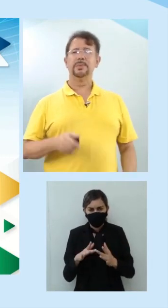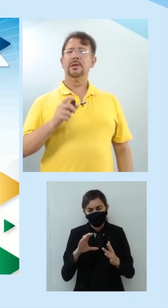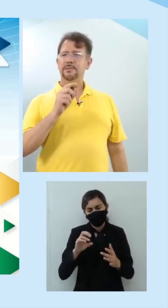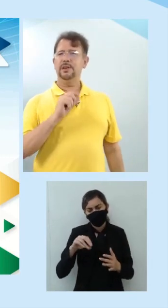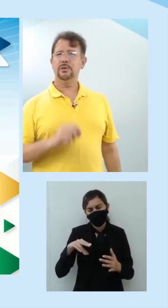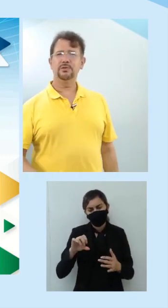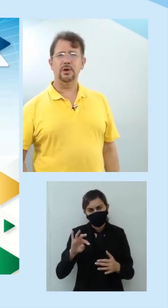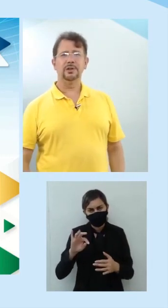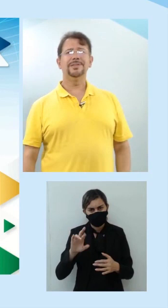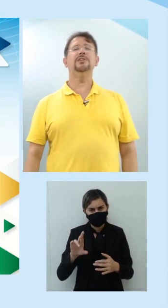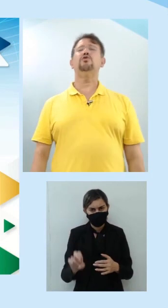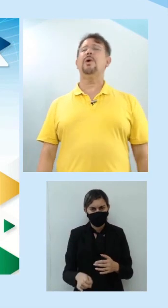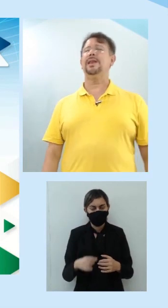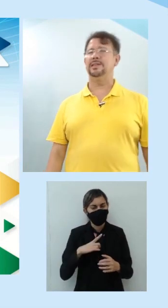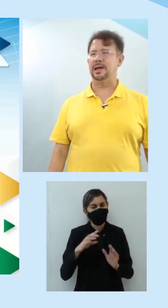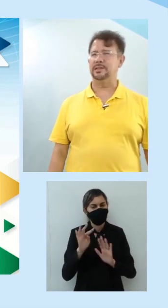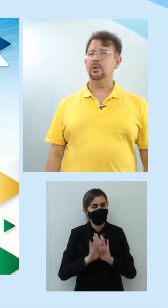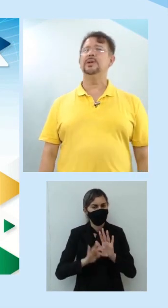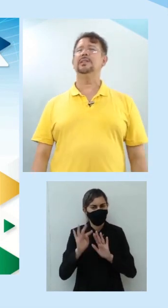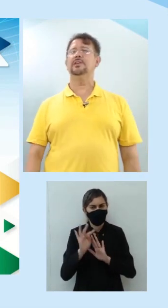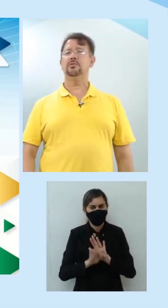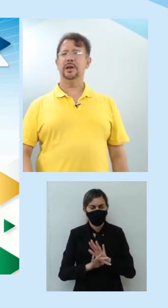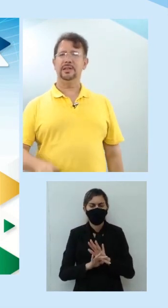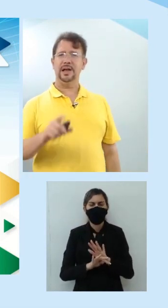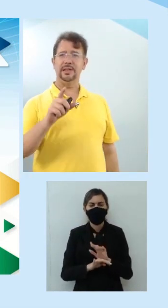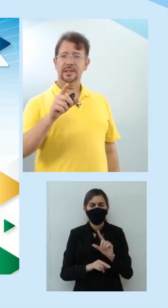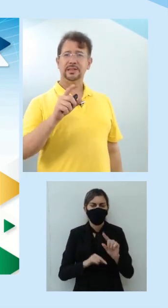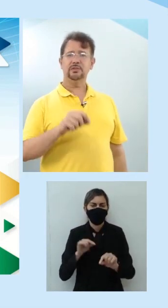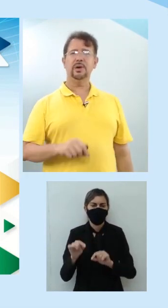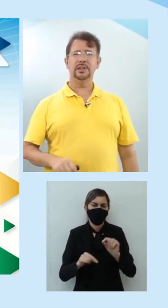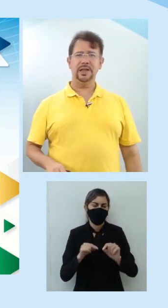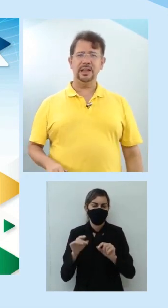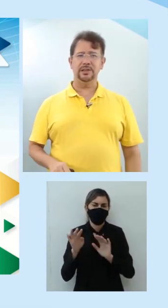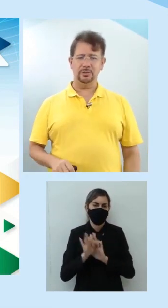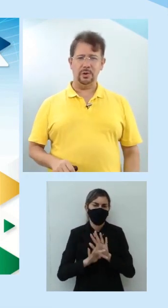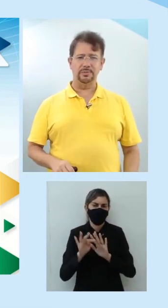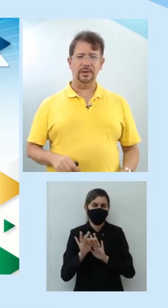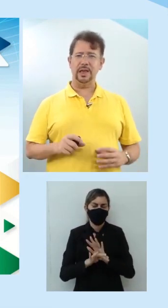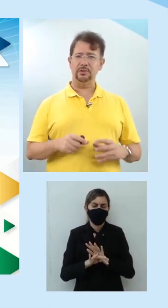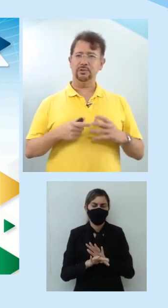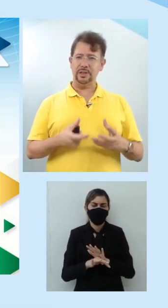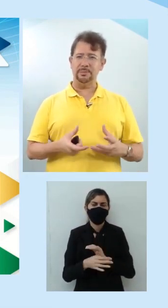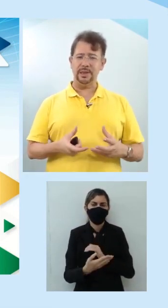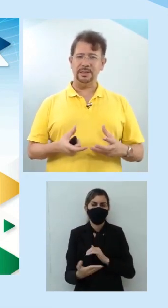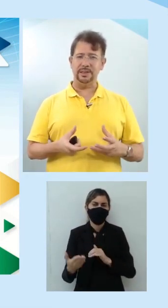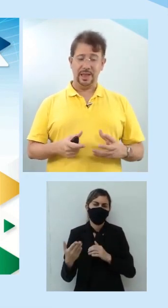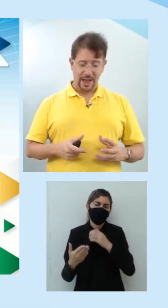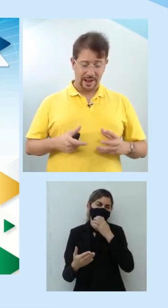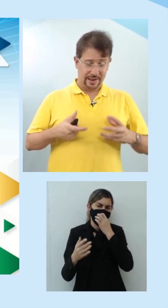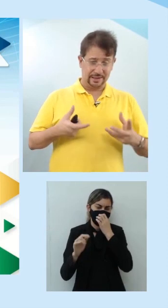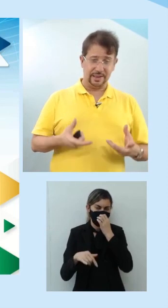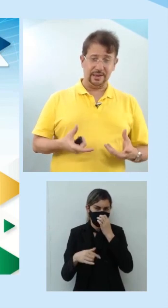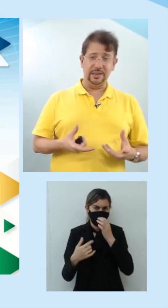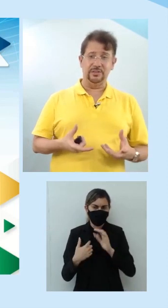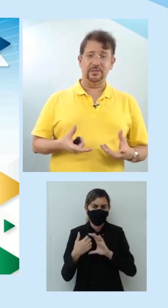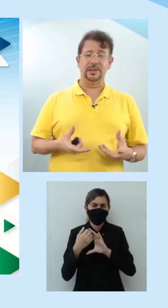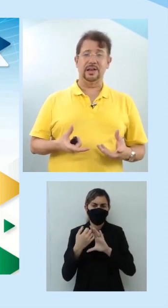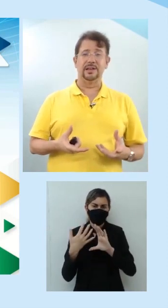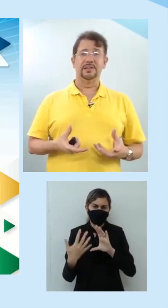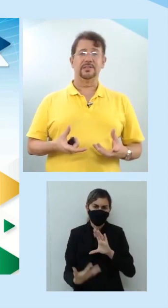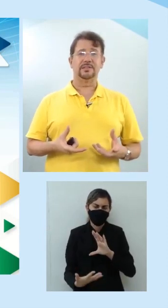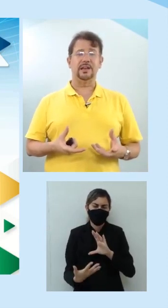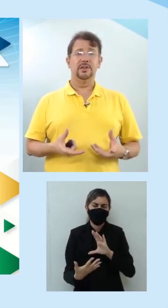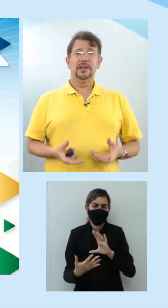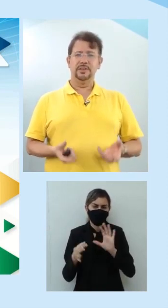conectores. Vejam só, textualidade. O que é textualidade? Textualidade, jovem, é justamente a